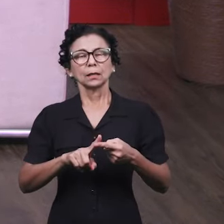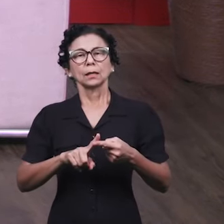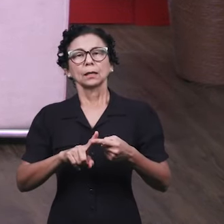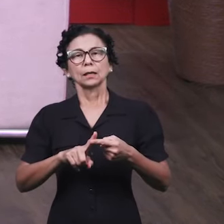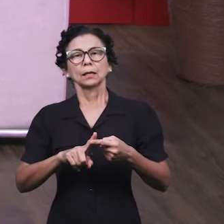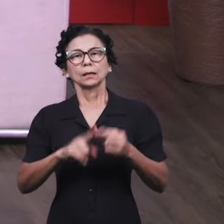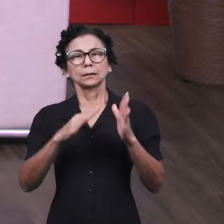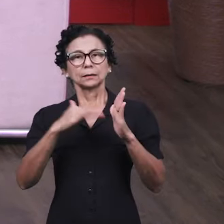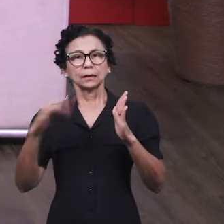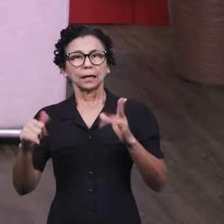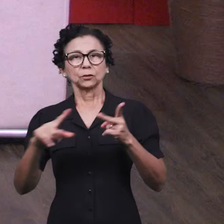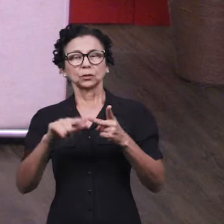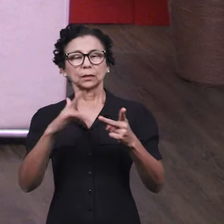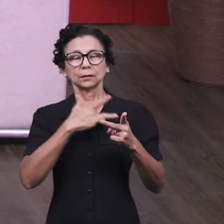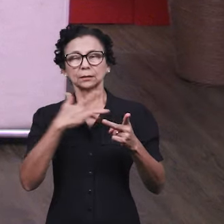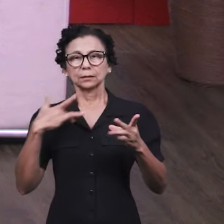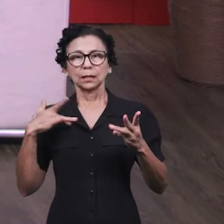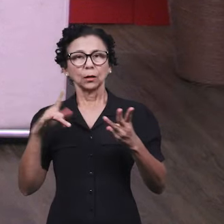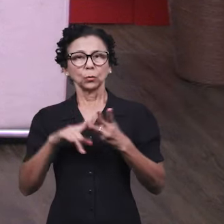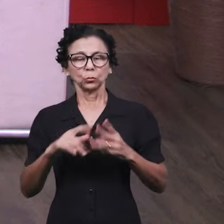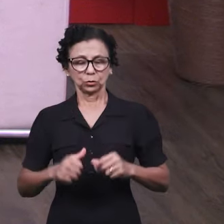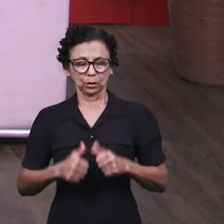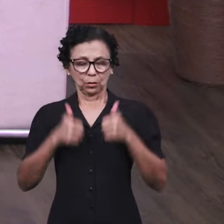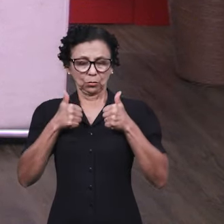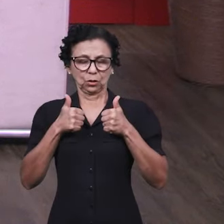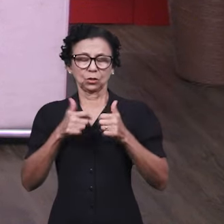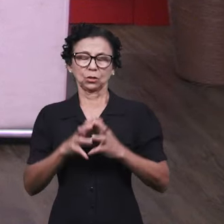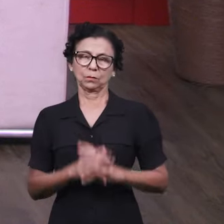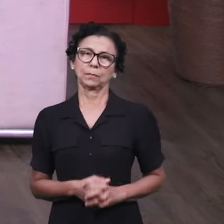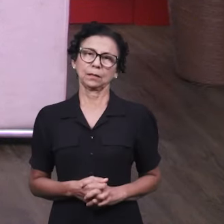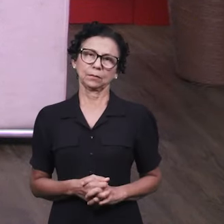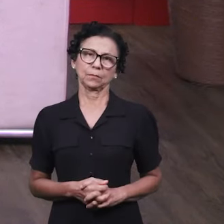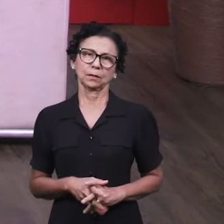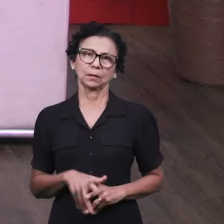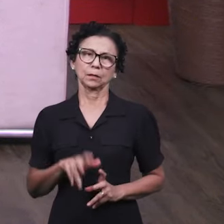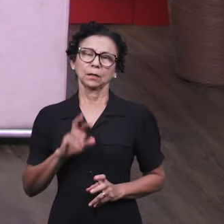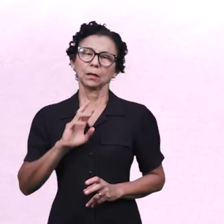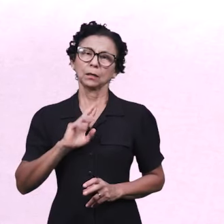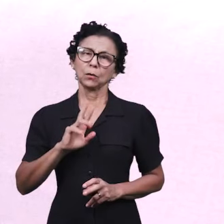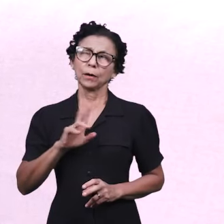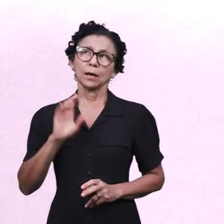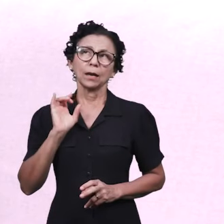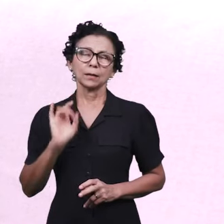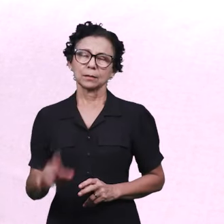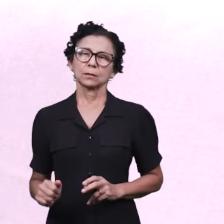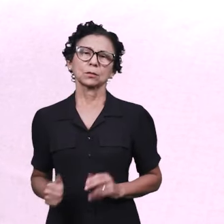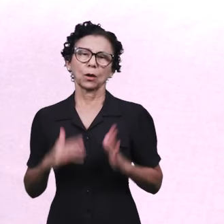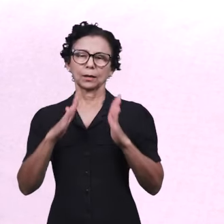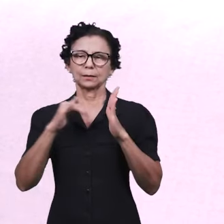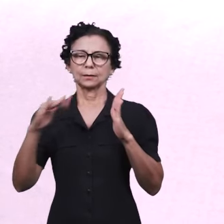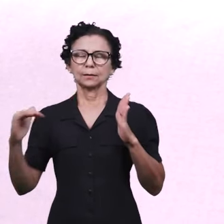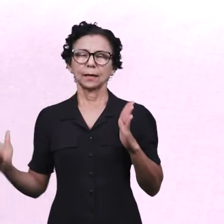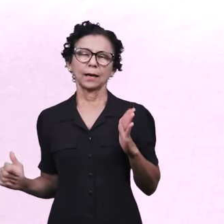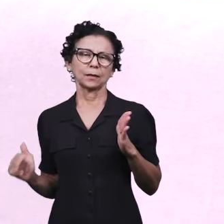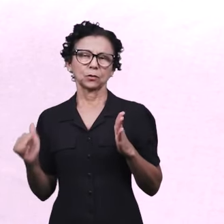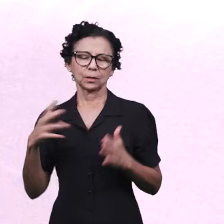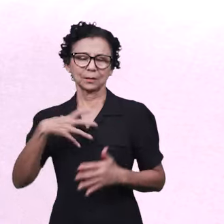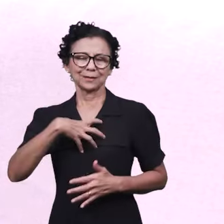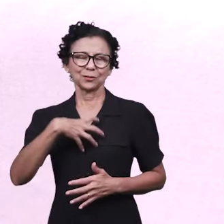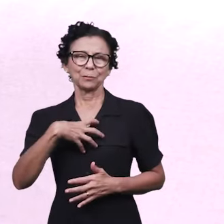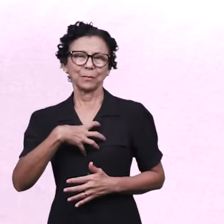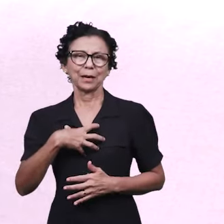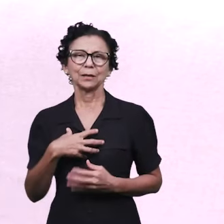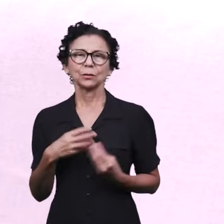saúde porque se eu não trato lipedema não é só a questão estética que tá envolvida é emocional e é também questão física essa